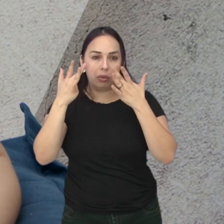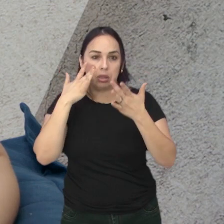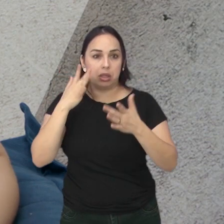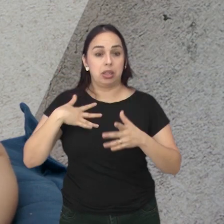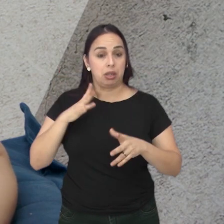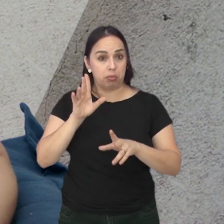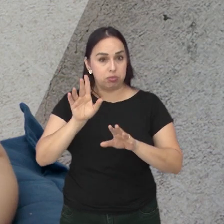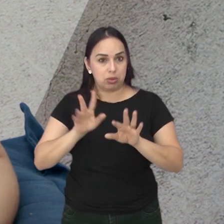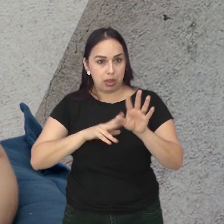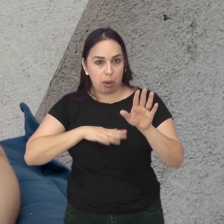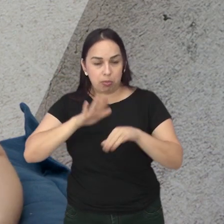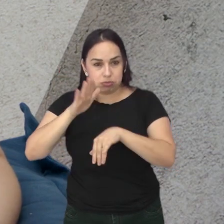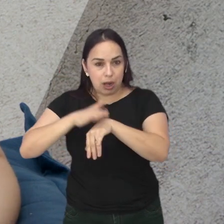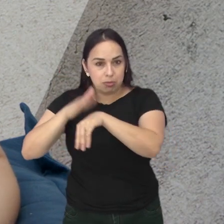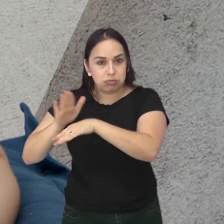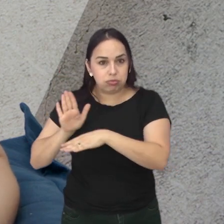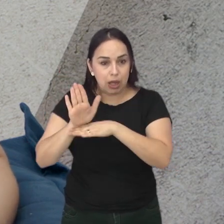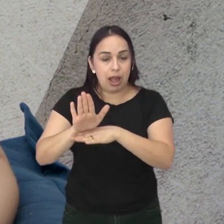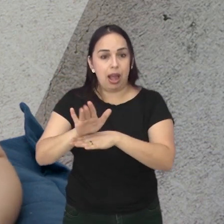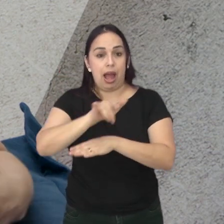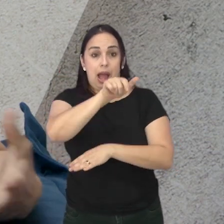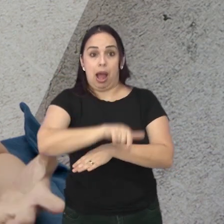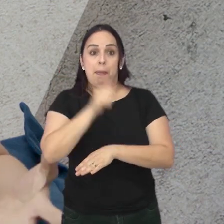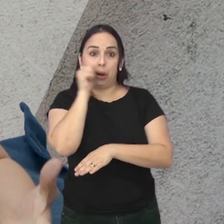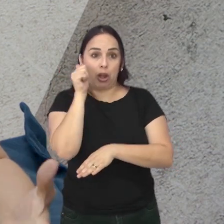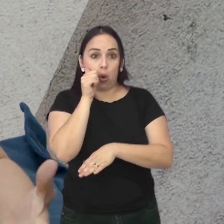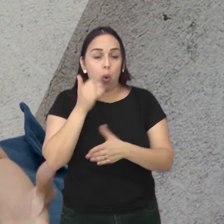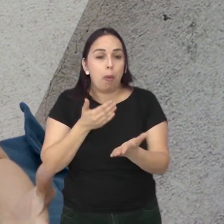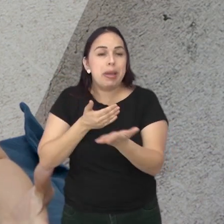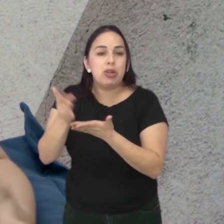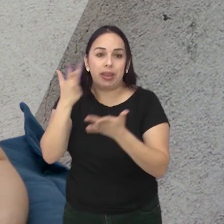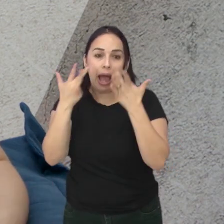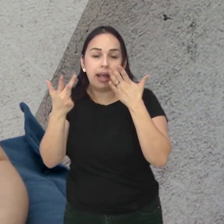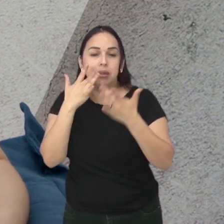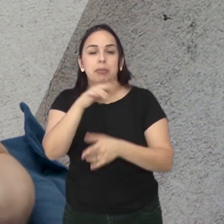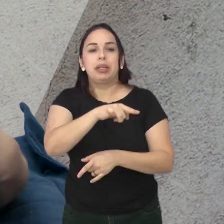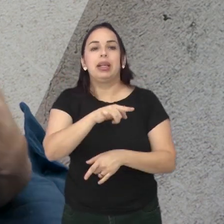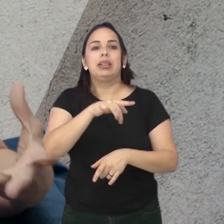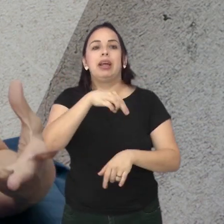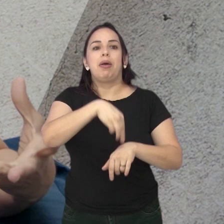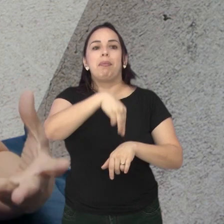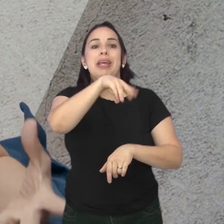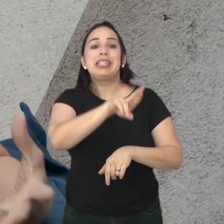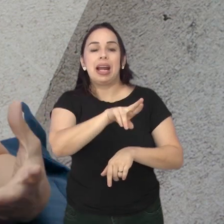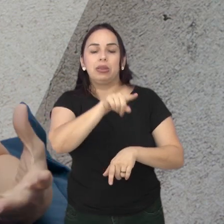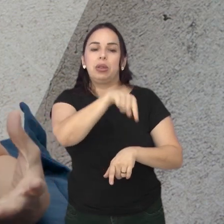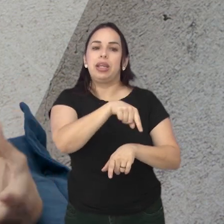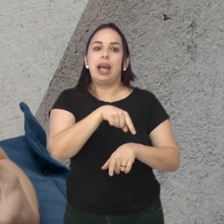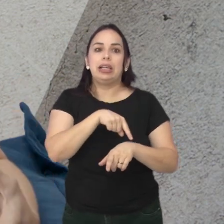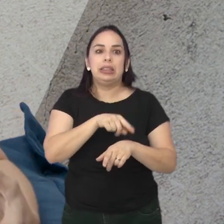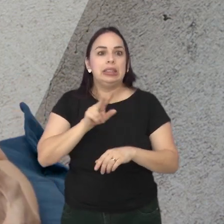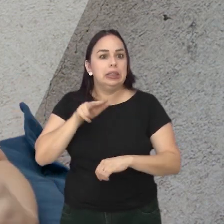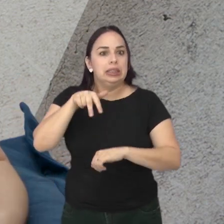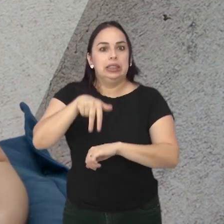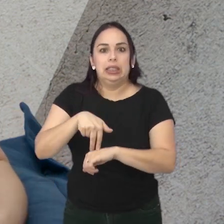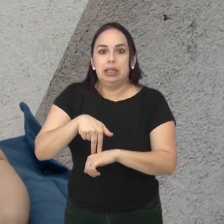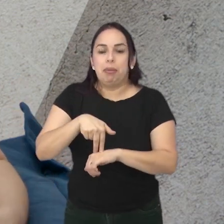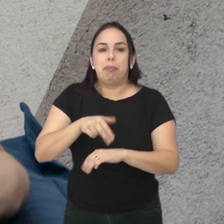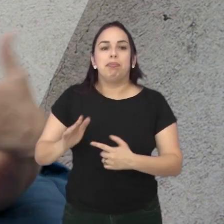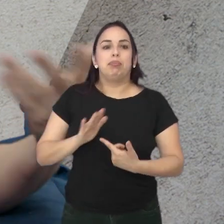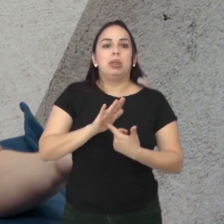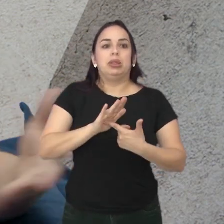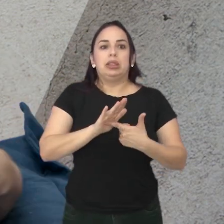de São José dos Campos, ela começou porque estava no mestrado, e tinha muita dificuldade de apresentar